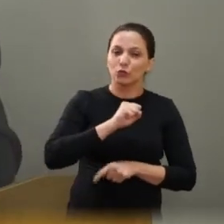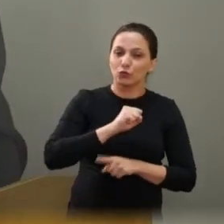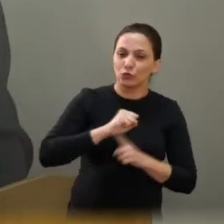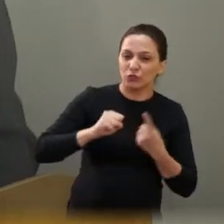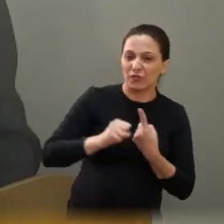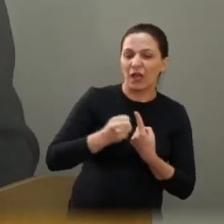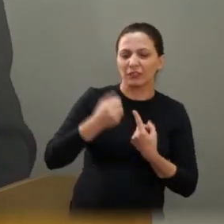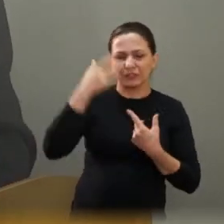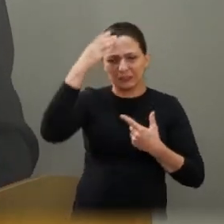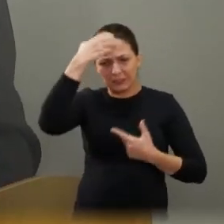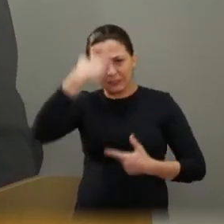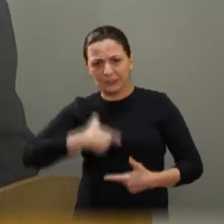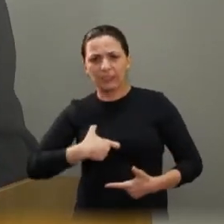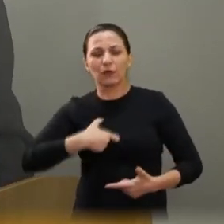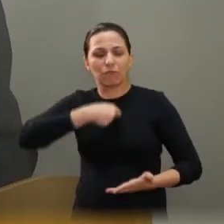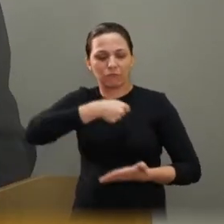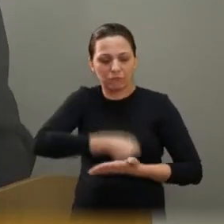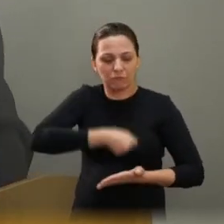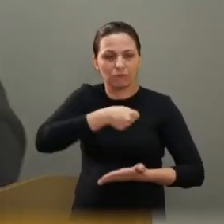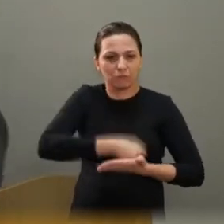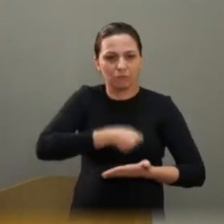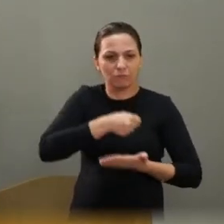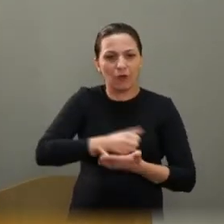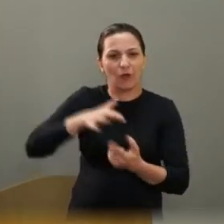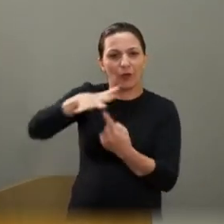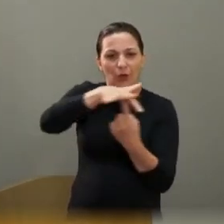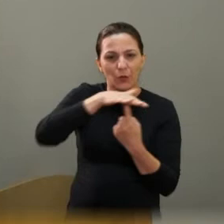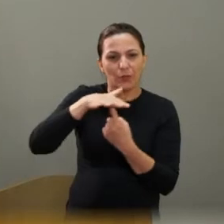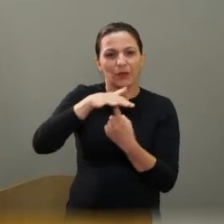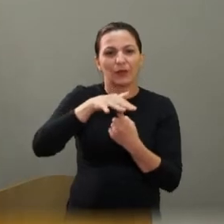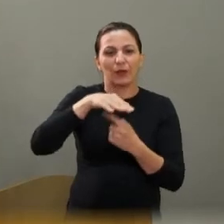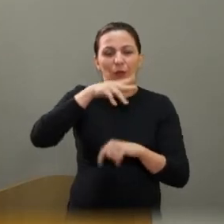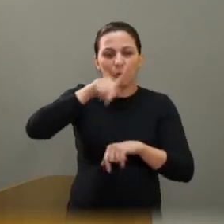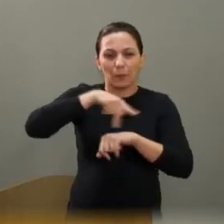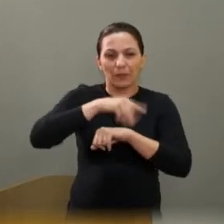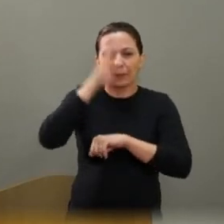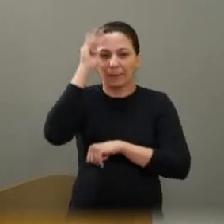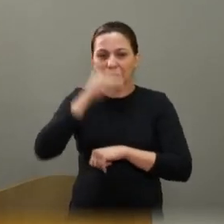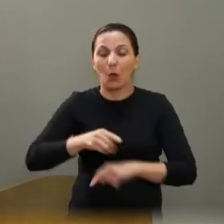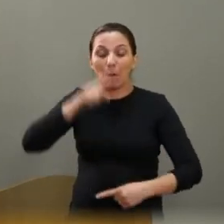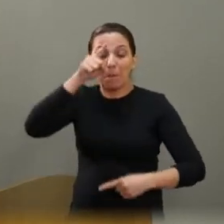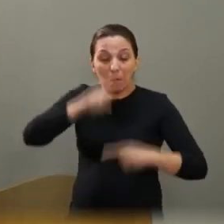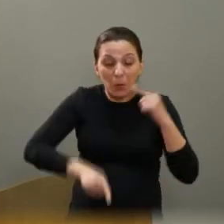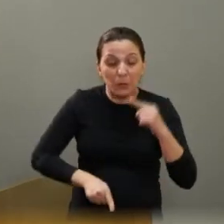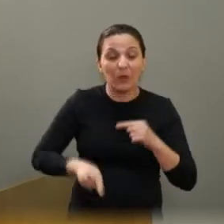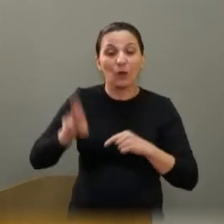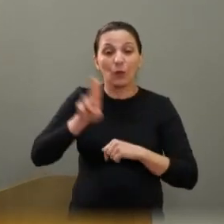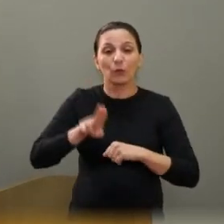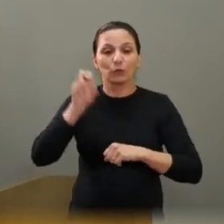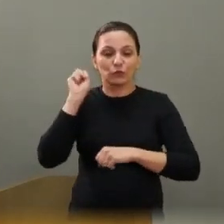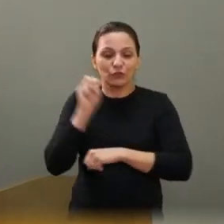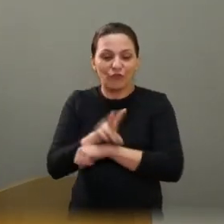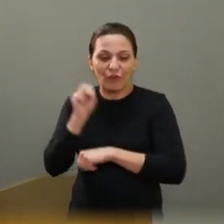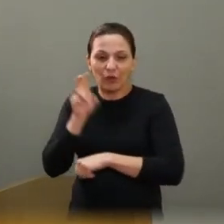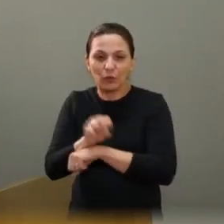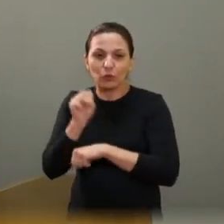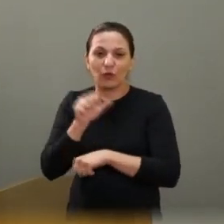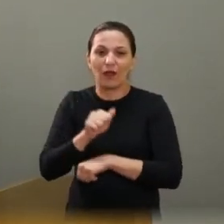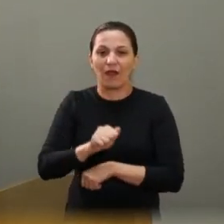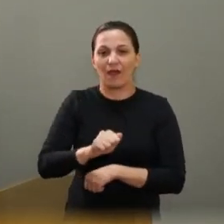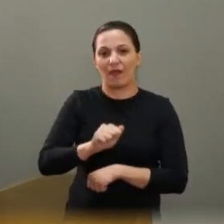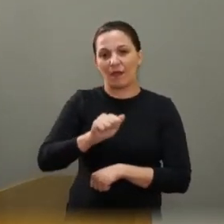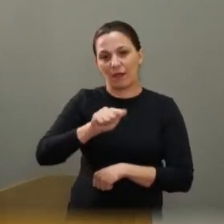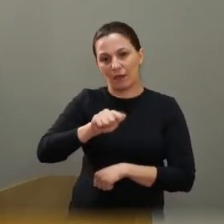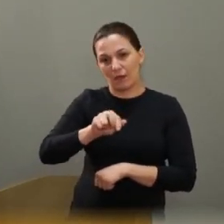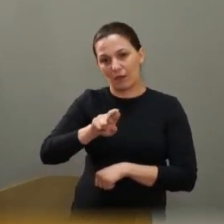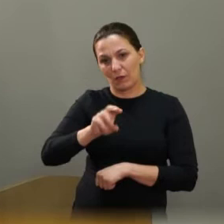eu não voltasse um dia não tiver aqui eu vou lutar por essa casa ambiental nesse país para a proibição totalmente do agrotóxico nosso país tem que